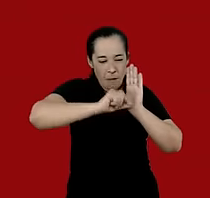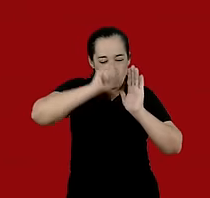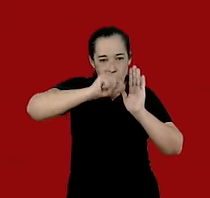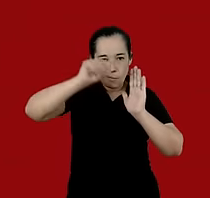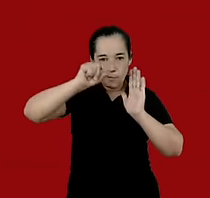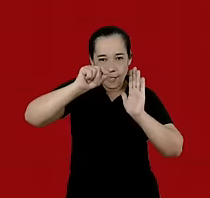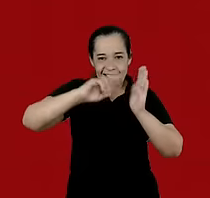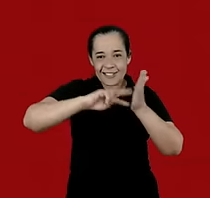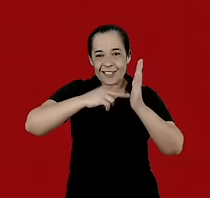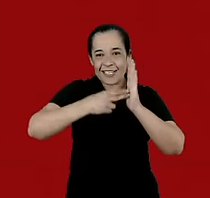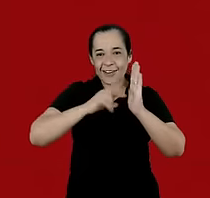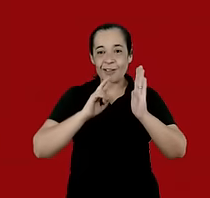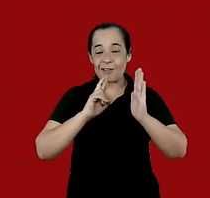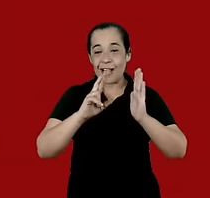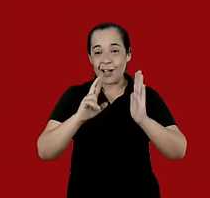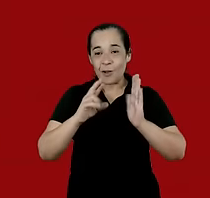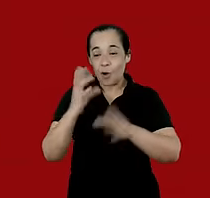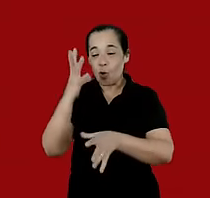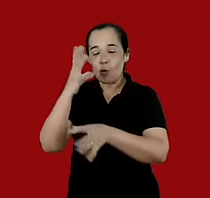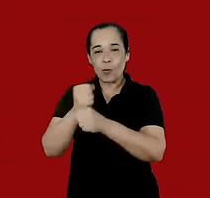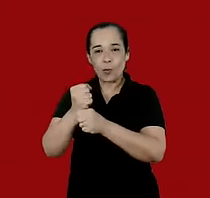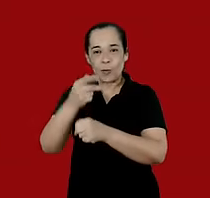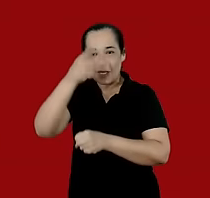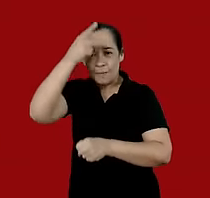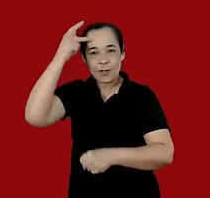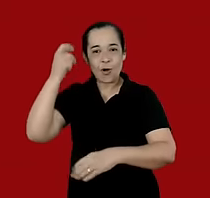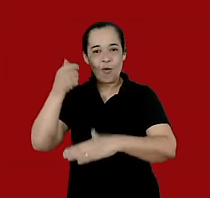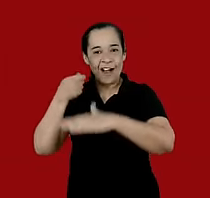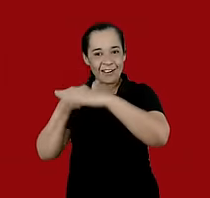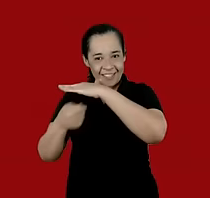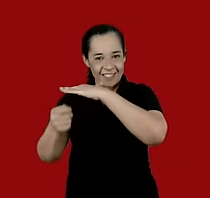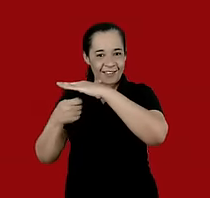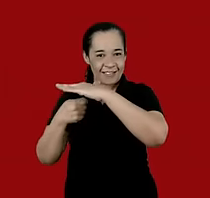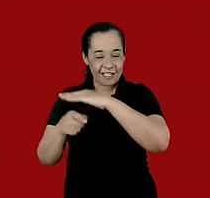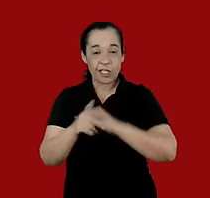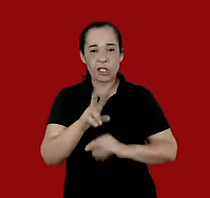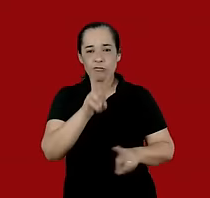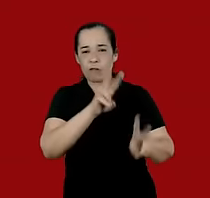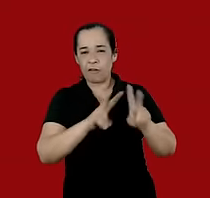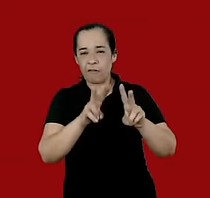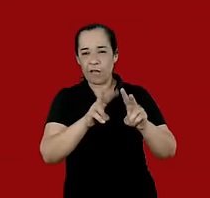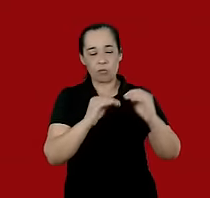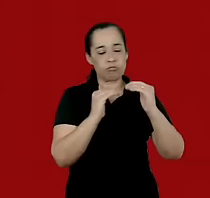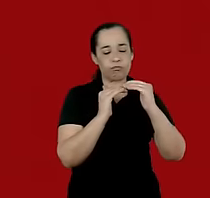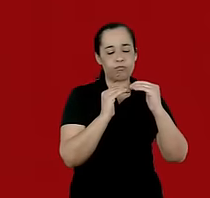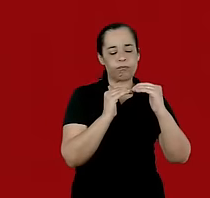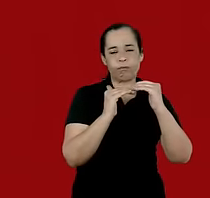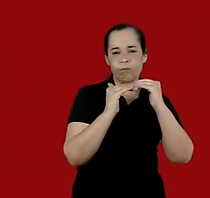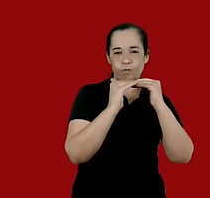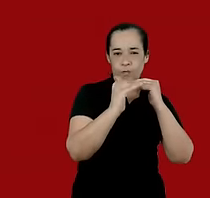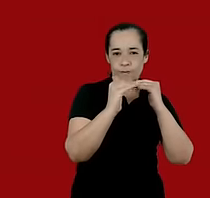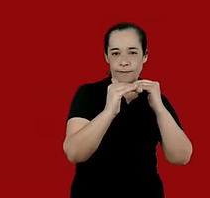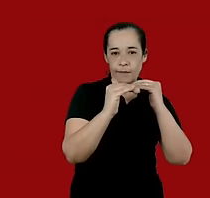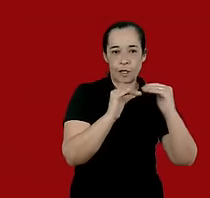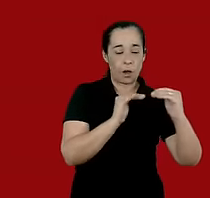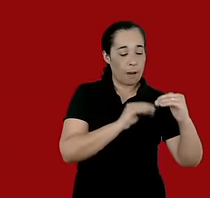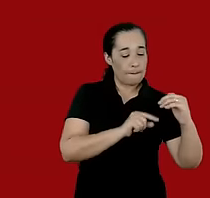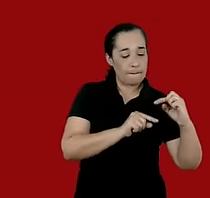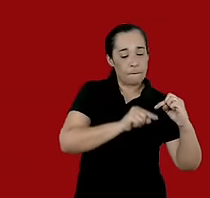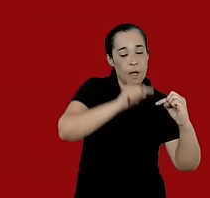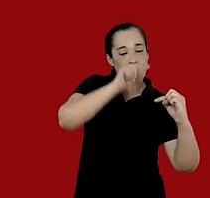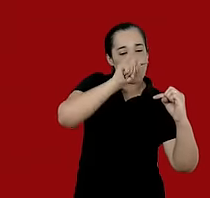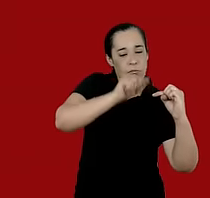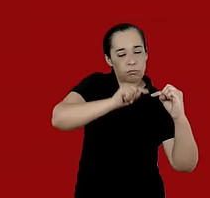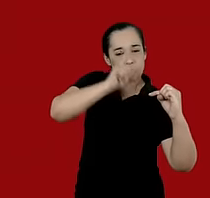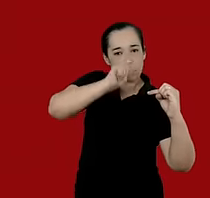a proposta aqui é se a gente conseguir olhar pra renda fixa olhando pra Barra chorada é pro período completo do ciclo e